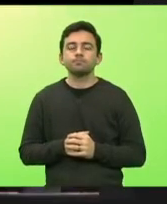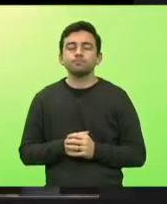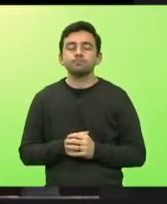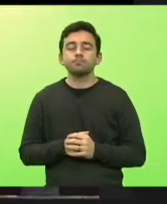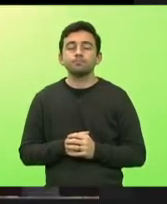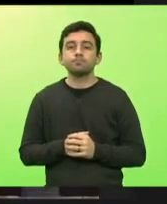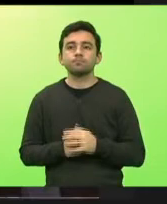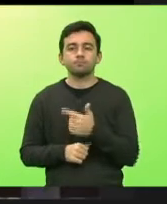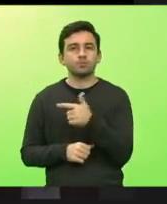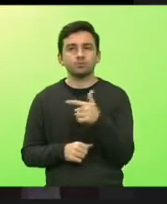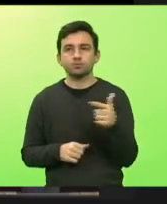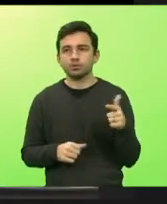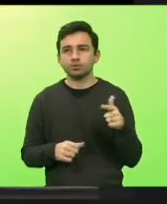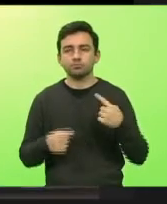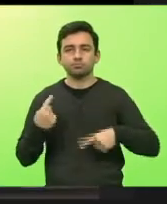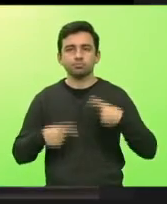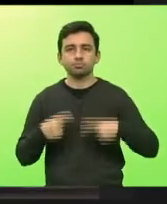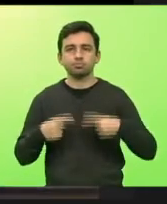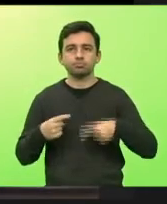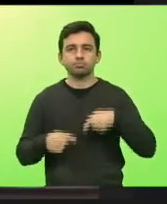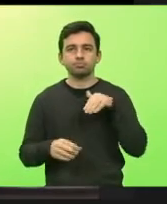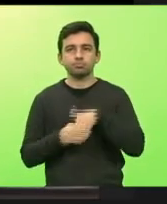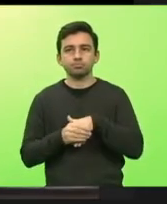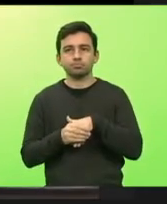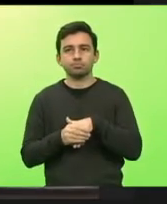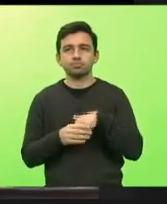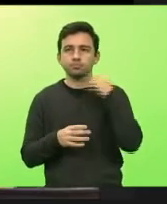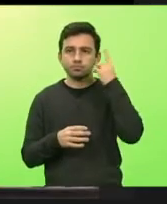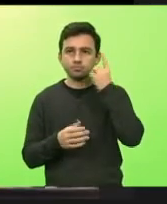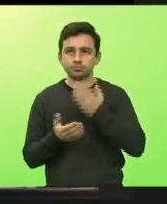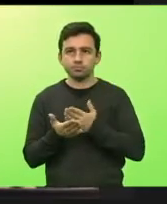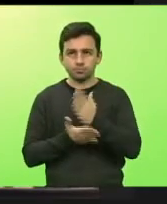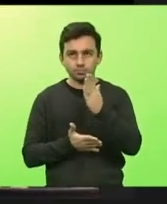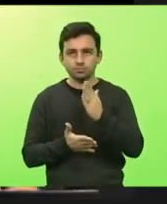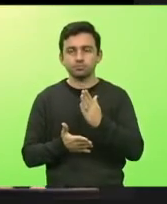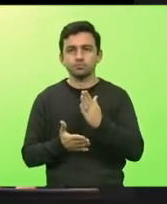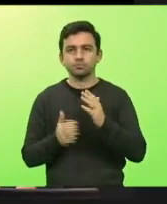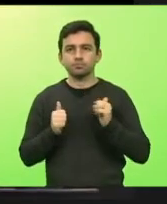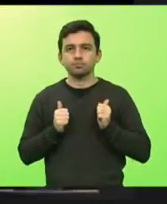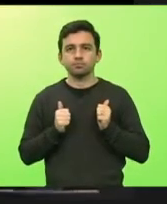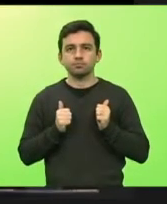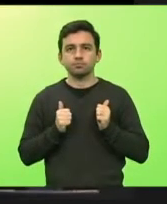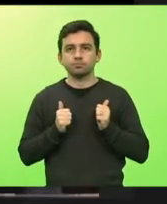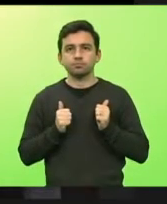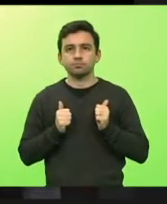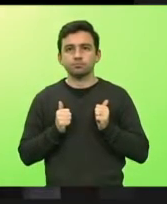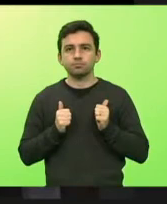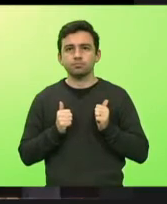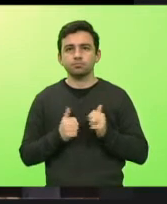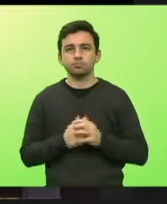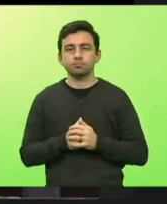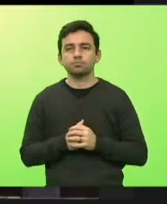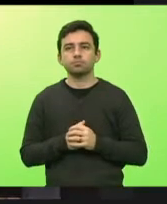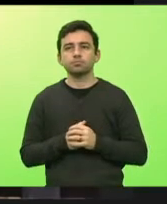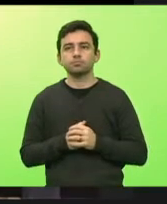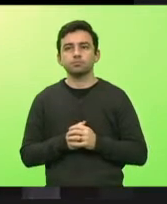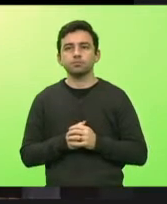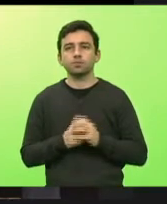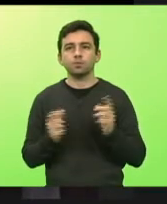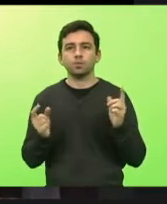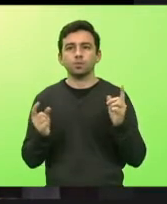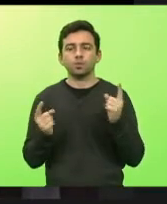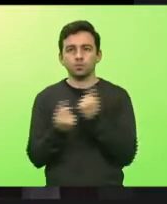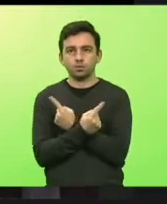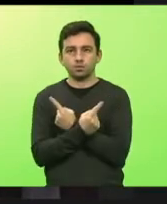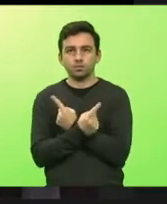Não havendo mais quem queira discutir, em votação, deputados que aprovam permaneçam como se encontram. O voto contrário do deputado